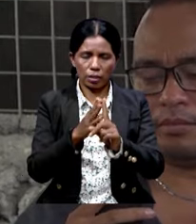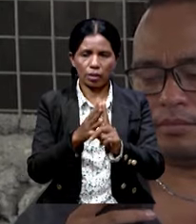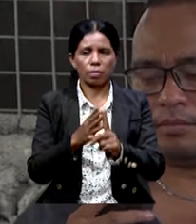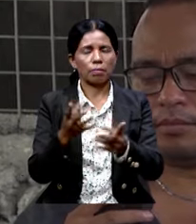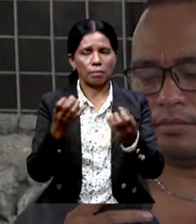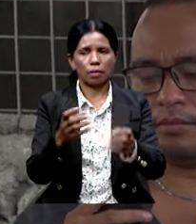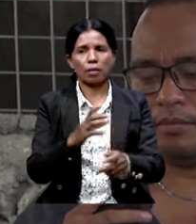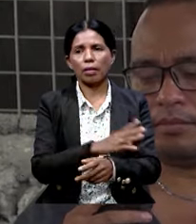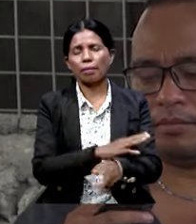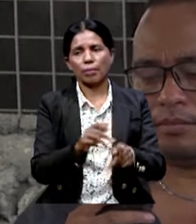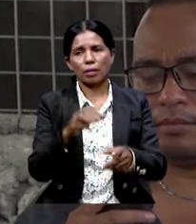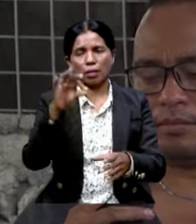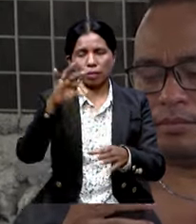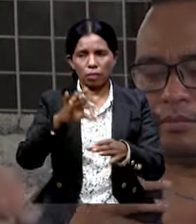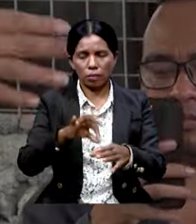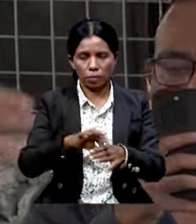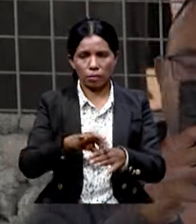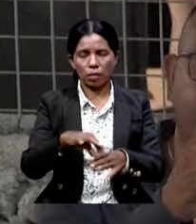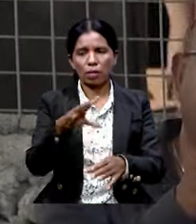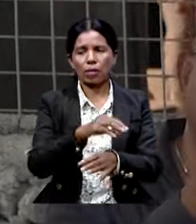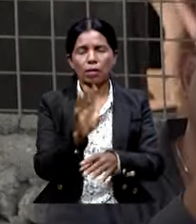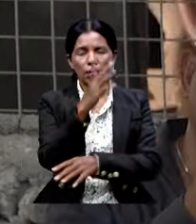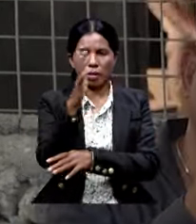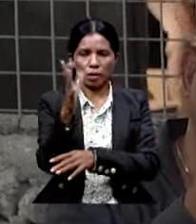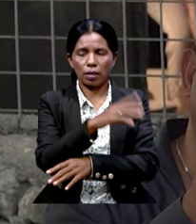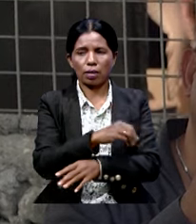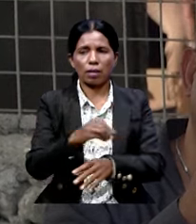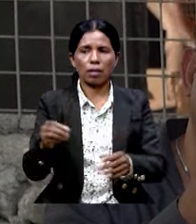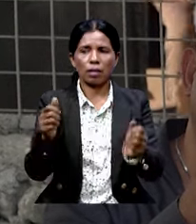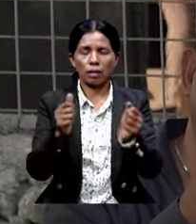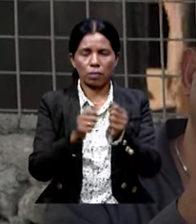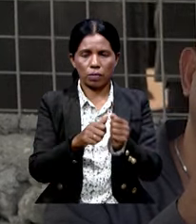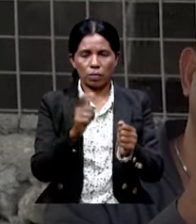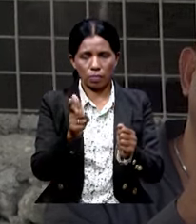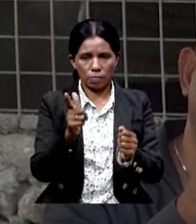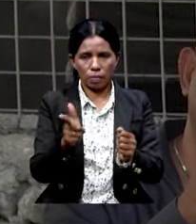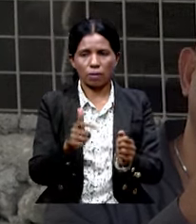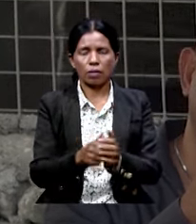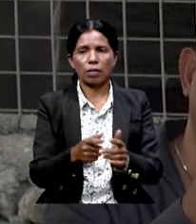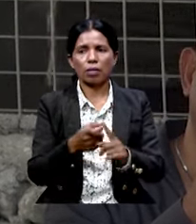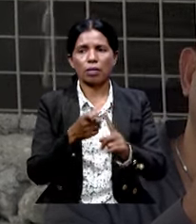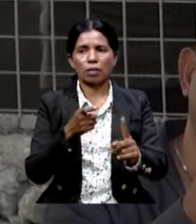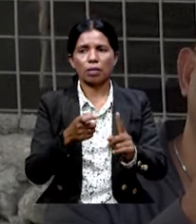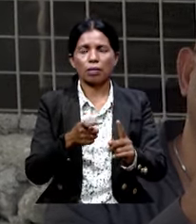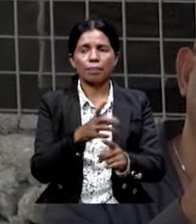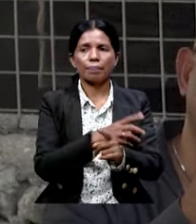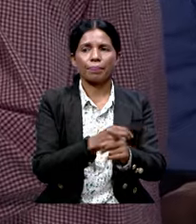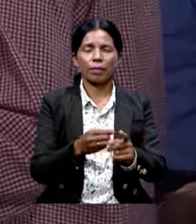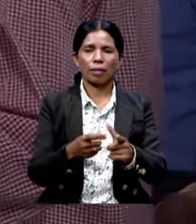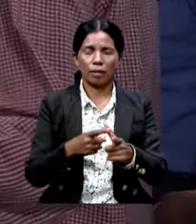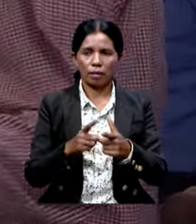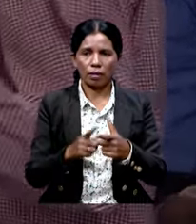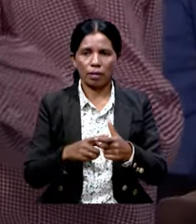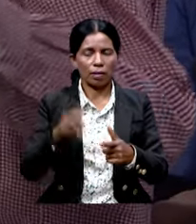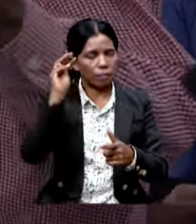balu kuda tohu kari agora hektar ruang nulu racing nih lagi kobuan naga hobot sih nih. Nunemos ministro